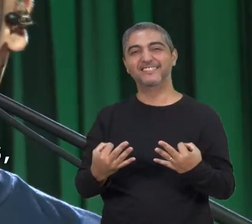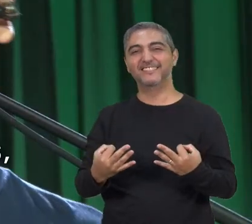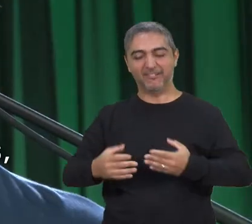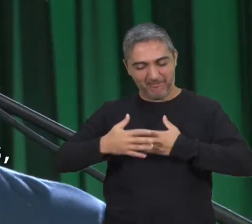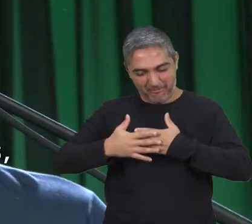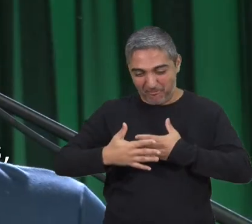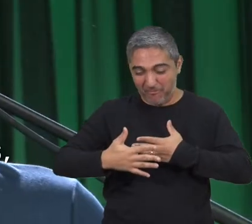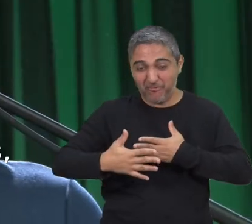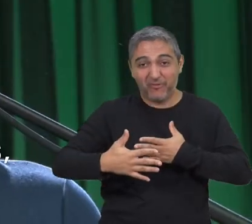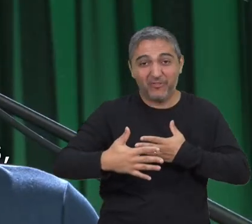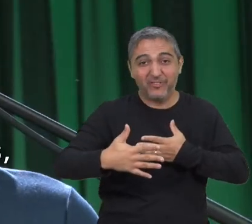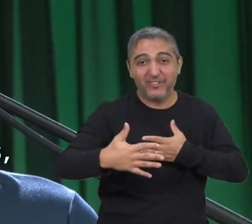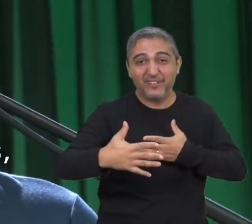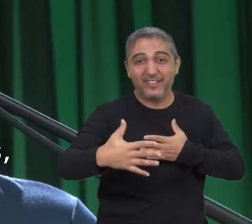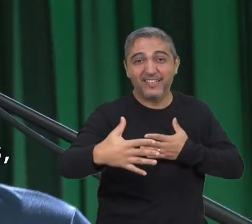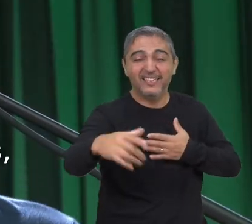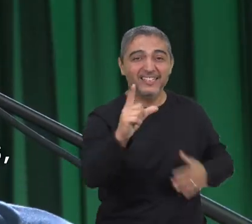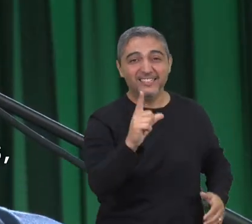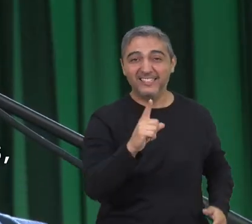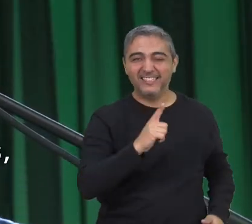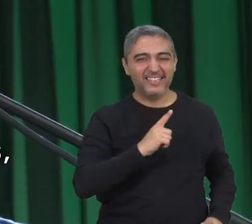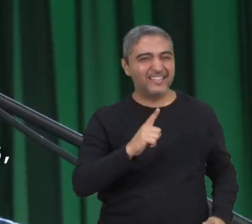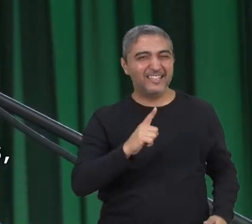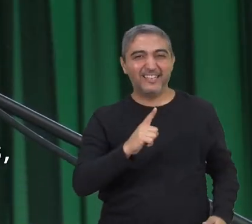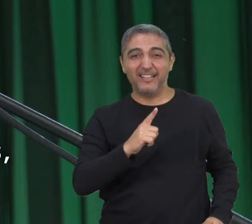produziremos muitos frutos. Muitos